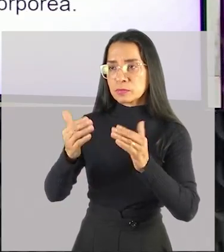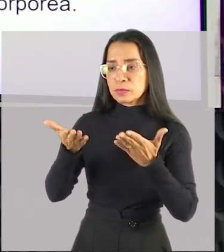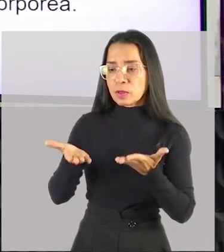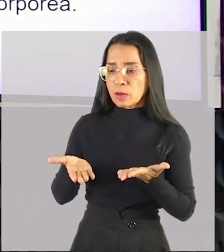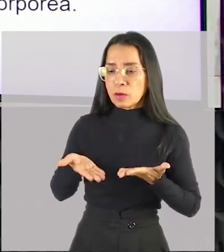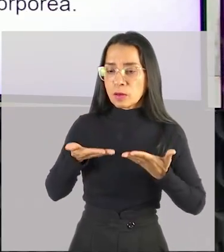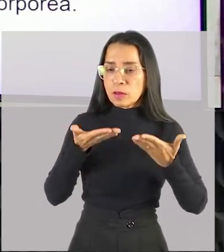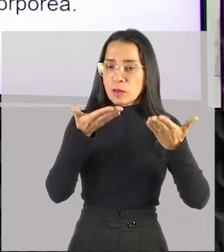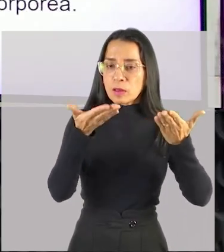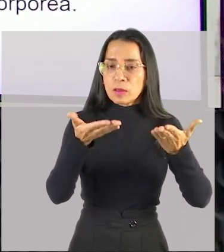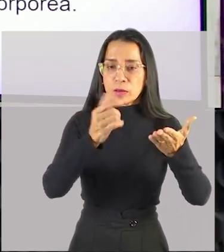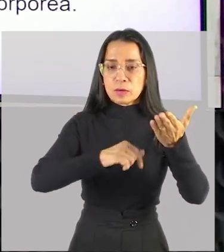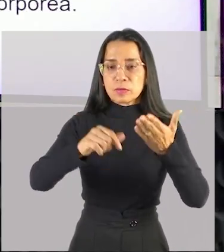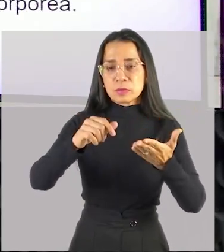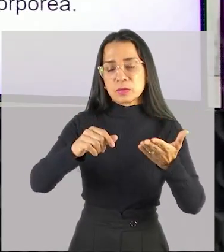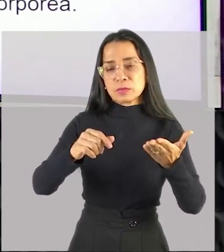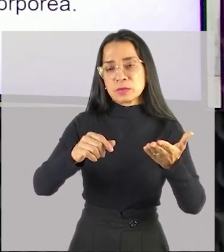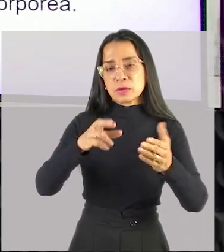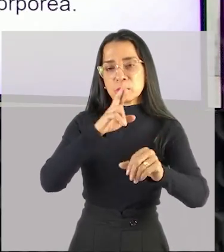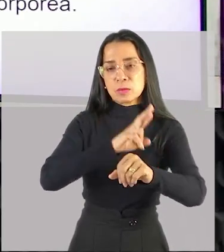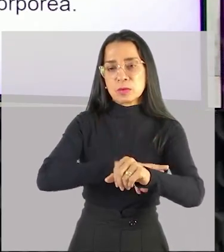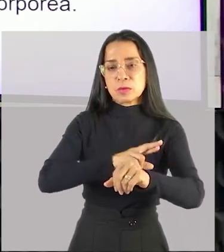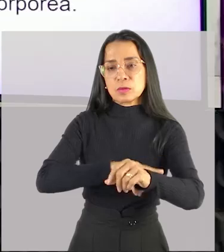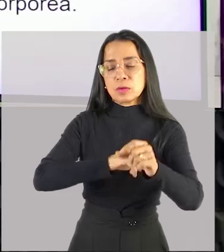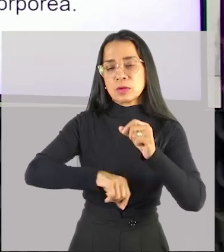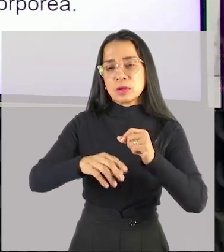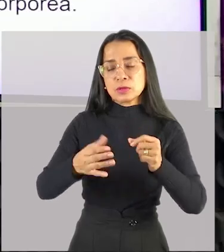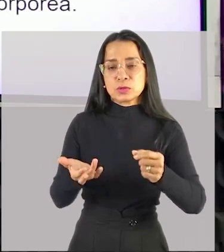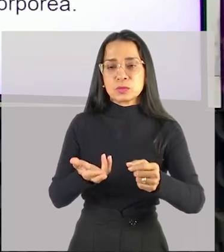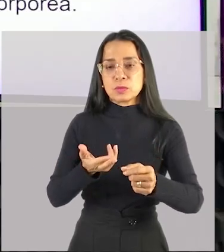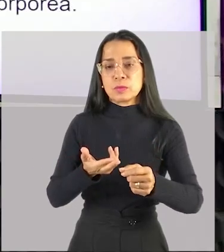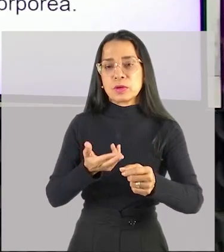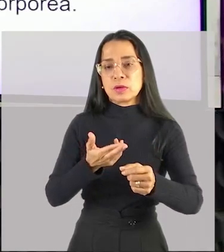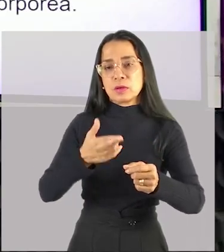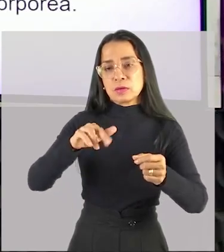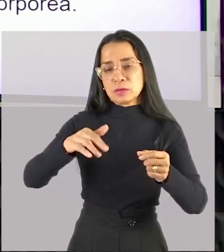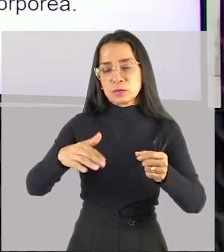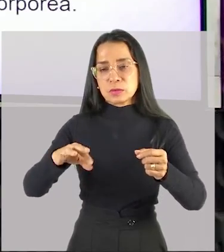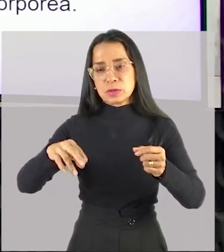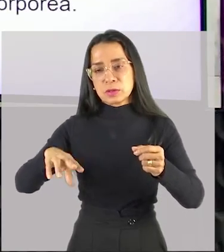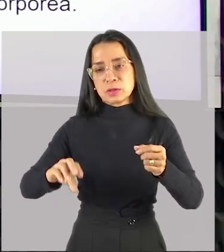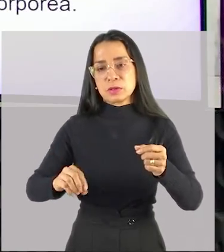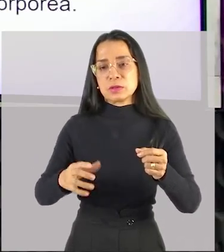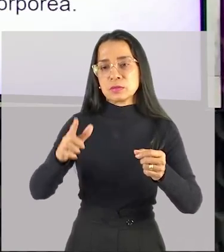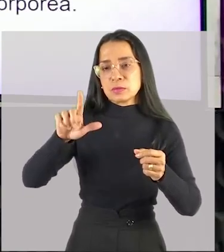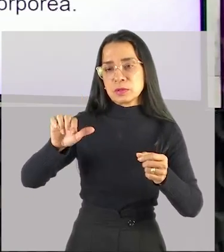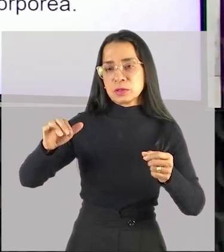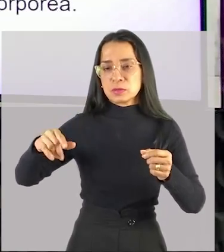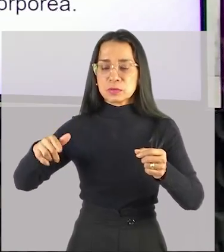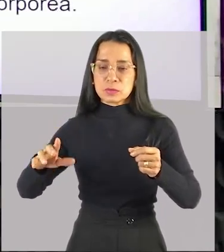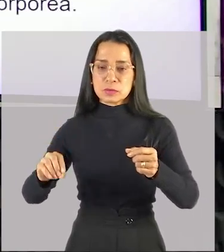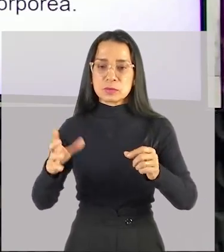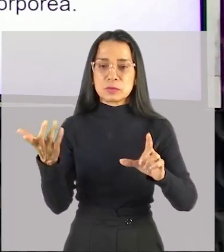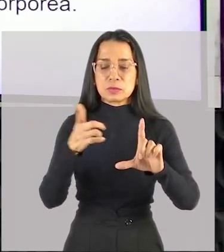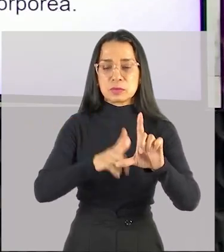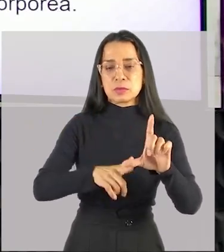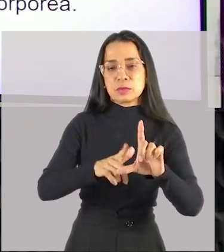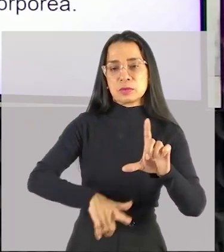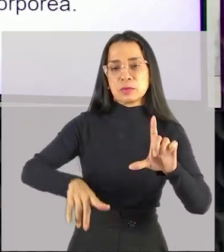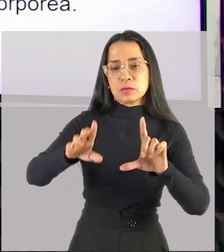o ritualismo litúrgico, né, nesse texto. Então, a gente pode descartar a letra A. Letra